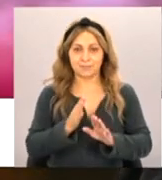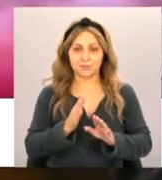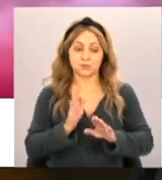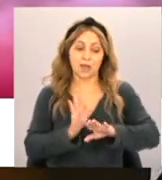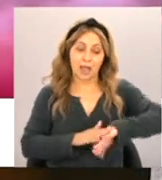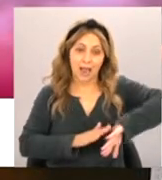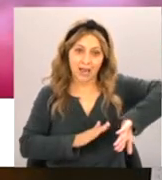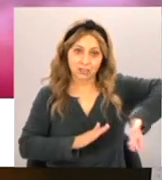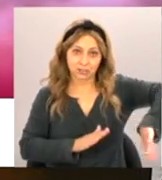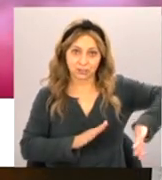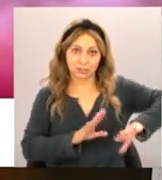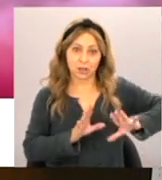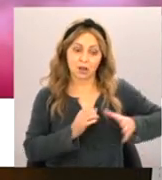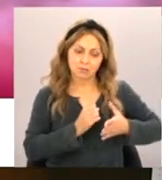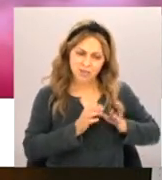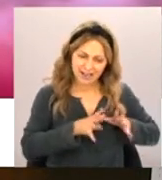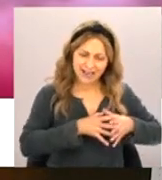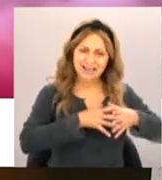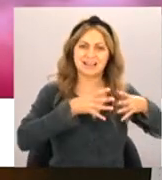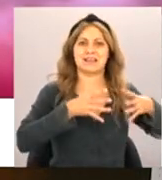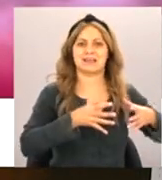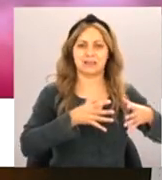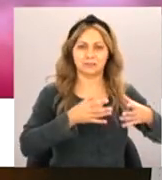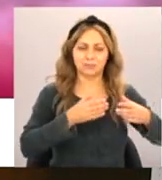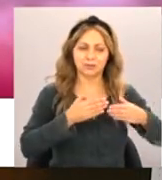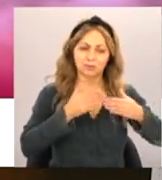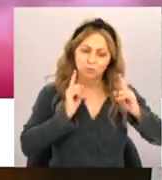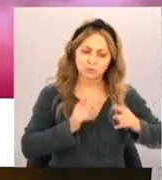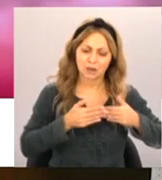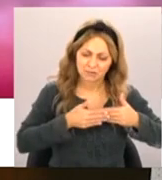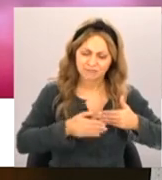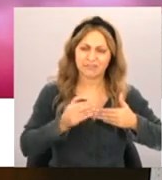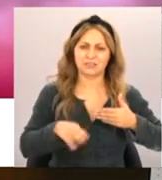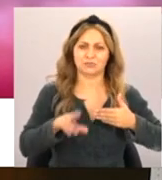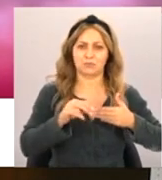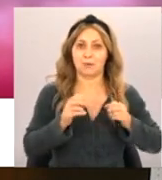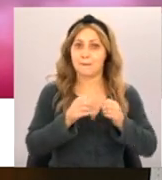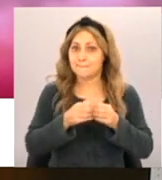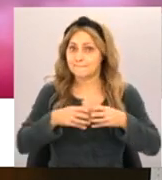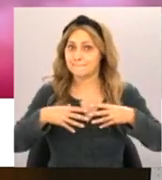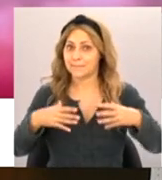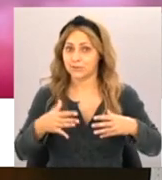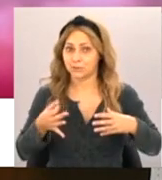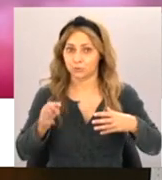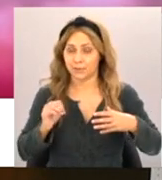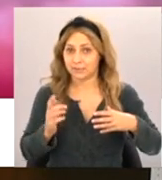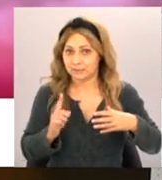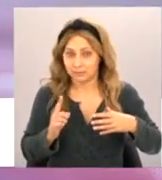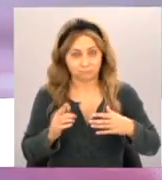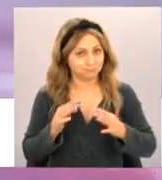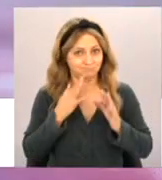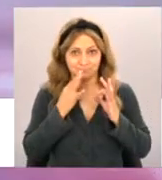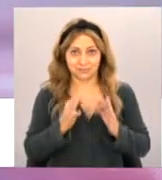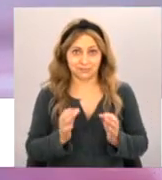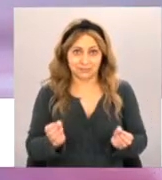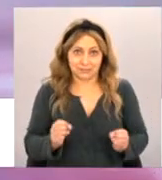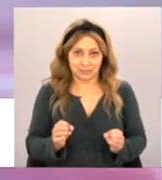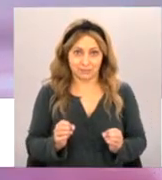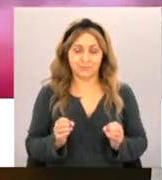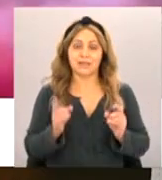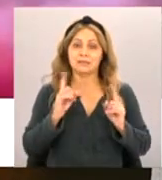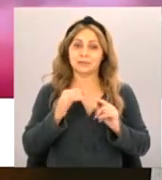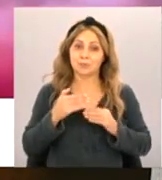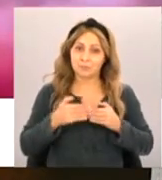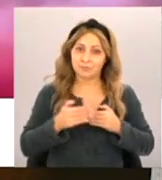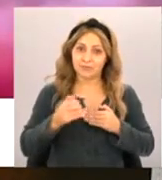a esquerda para um novo ciclo um novo ciclo que é seguramente sem maioria absoluta do partido socialista ou não existirá É também um novo